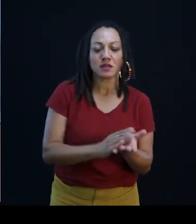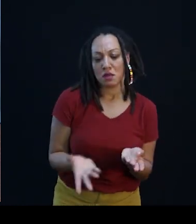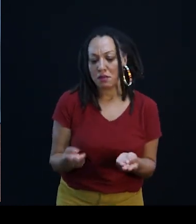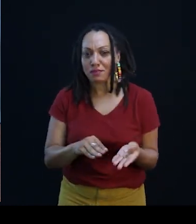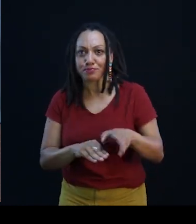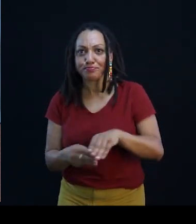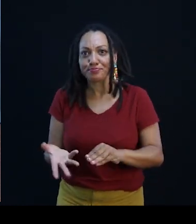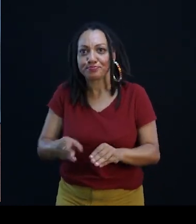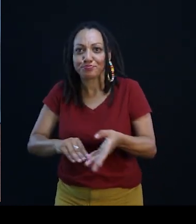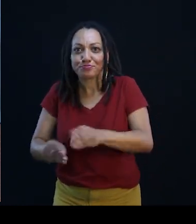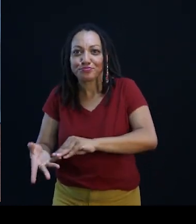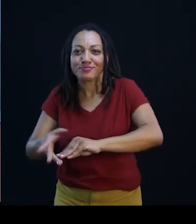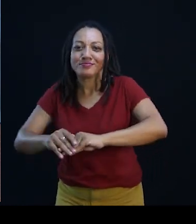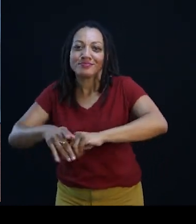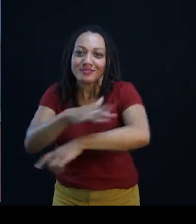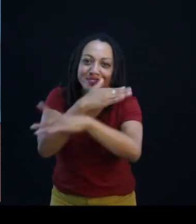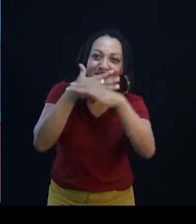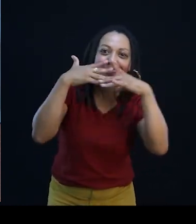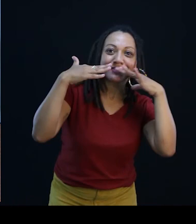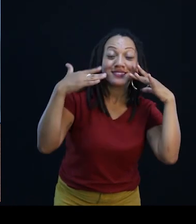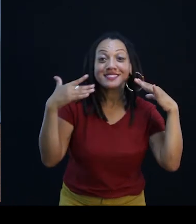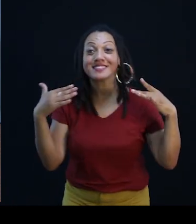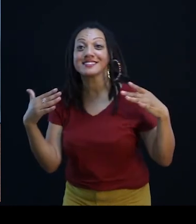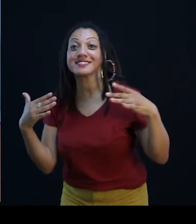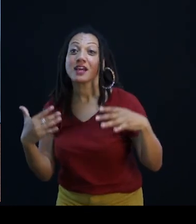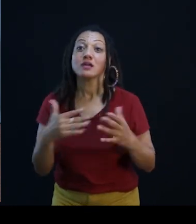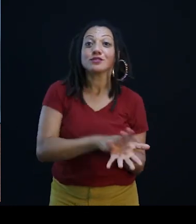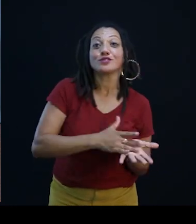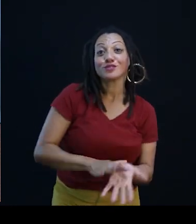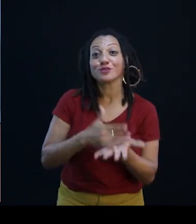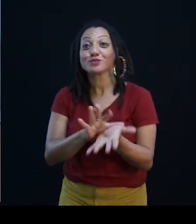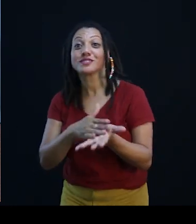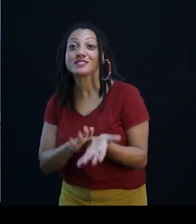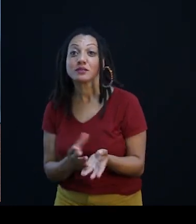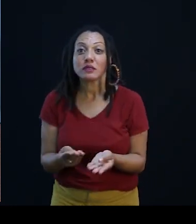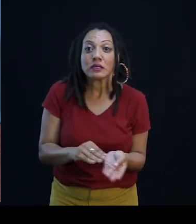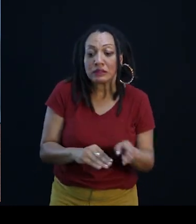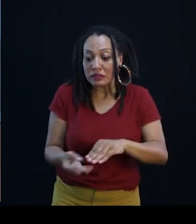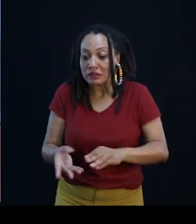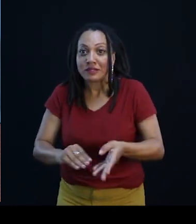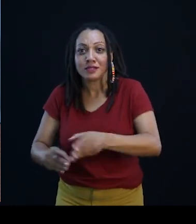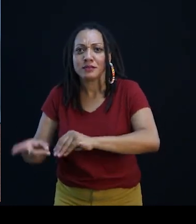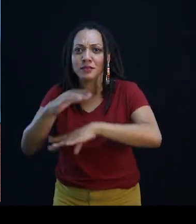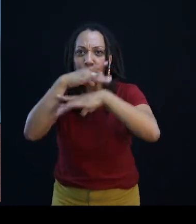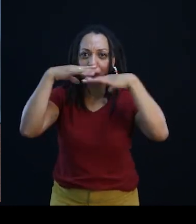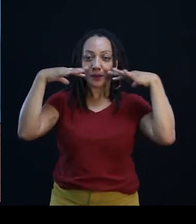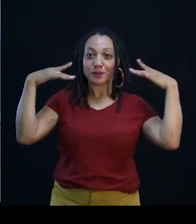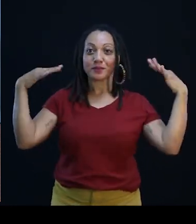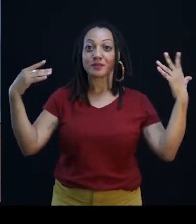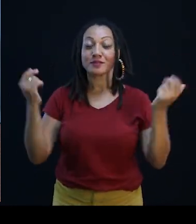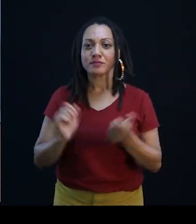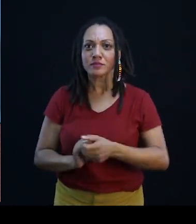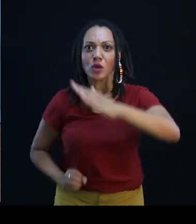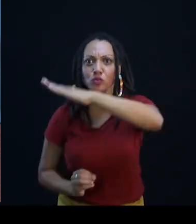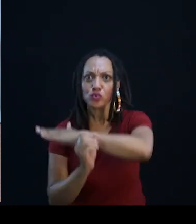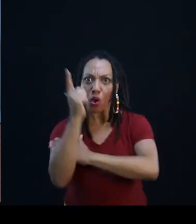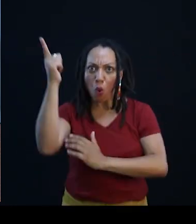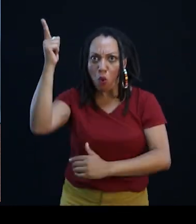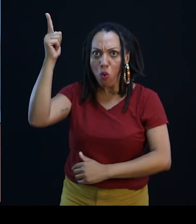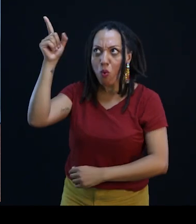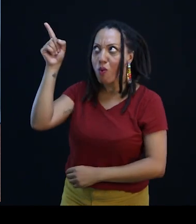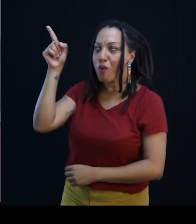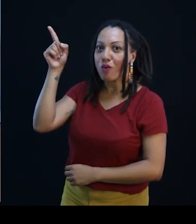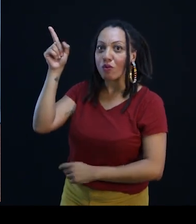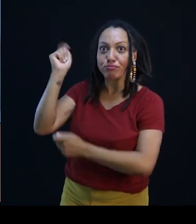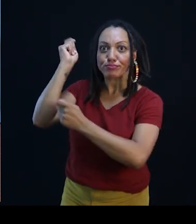Quanto mais dobra, mais cheira. Dobra, dobra, lavadeira. Quanto mais dobra, mais cheira. E o sol